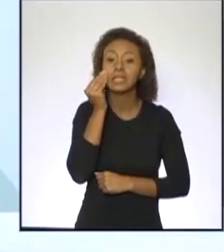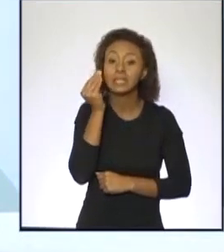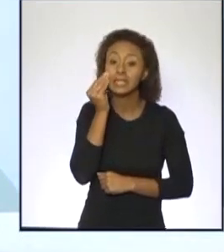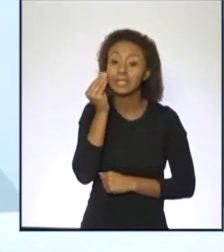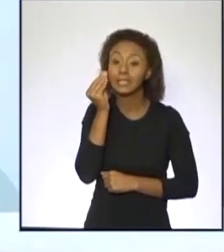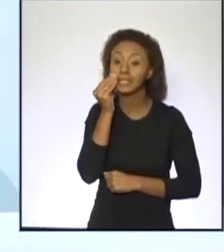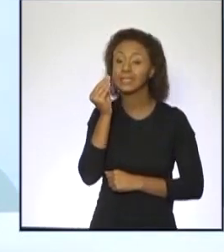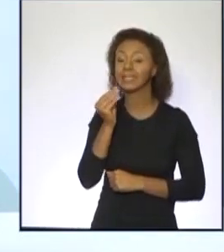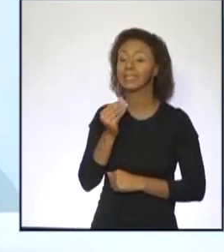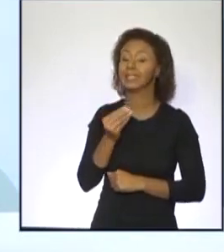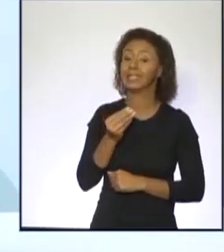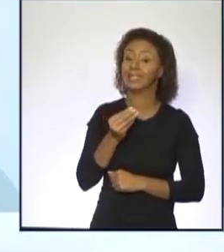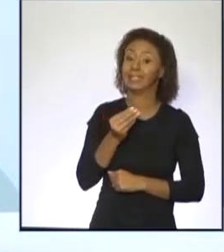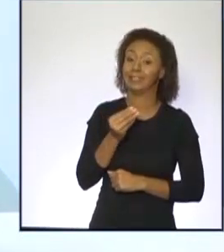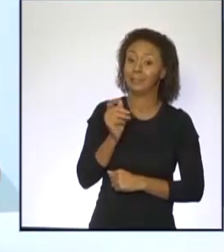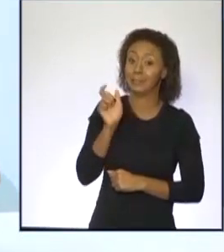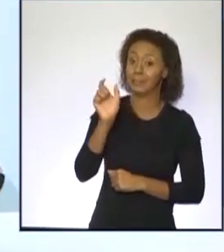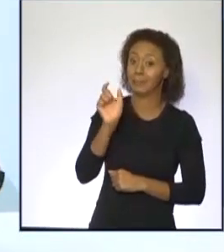inglês.